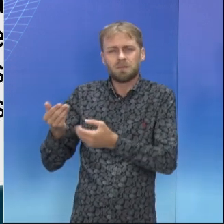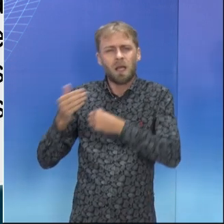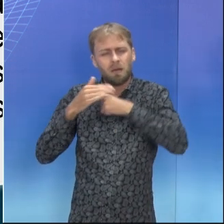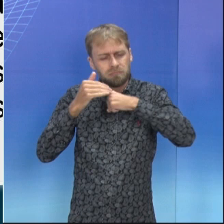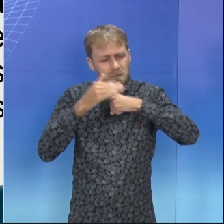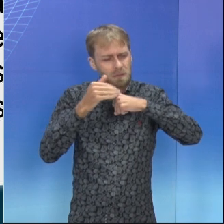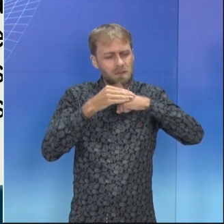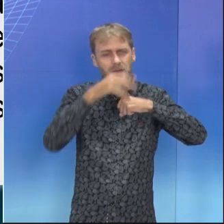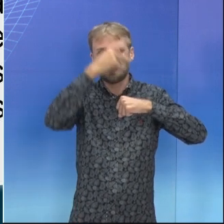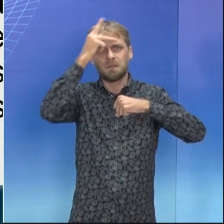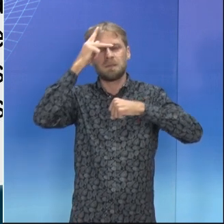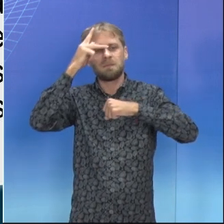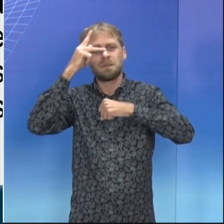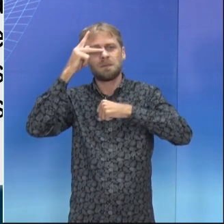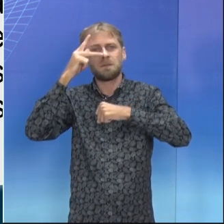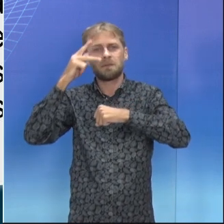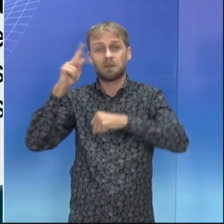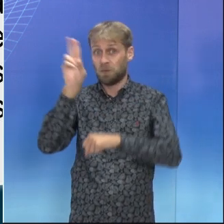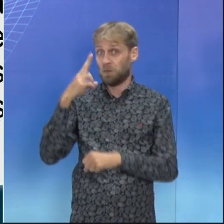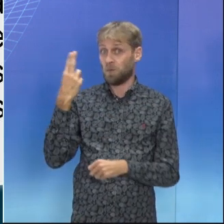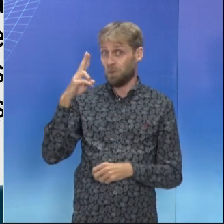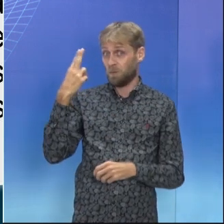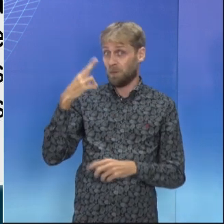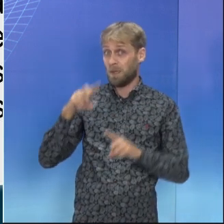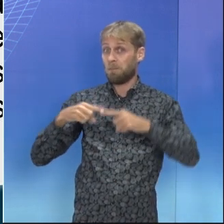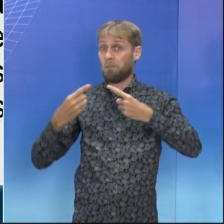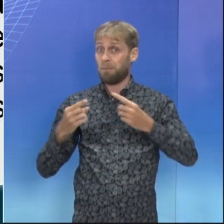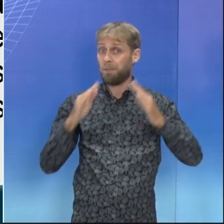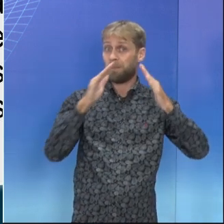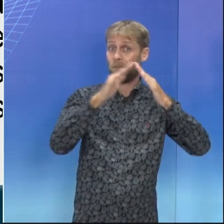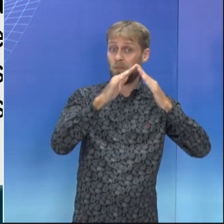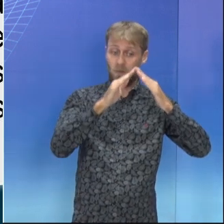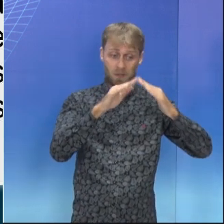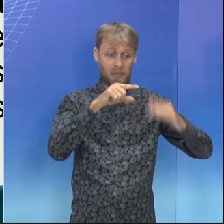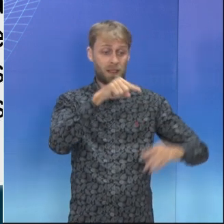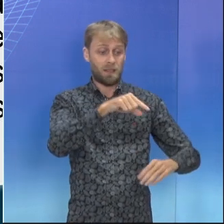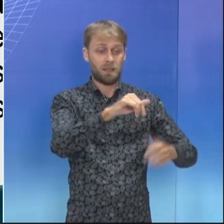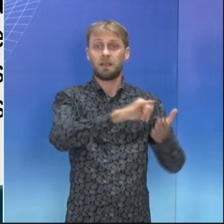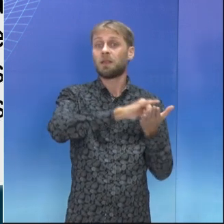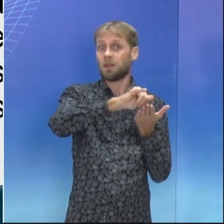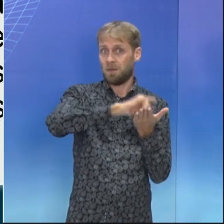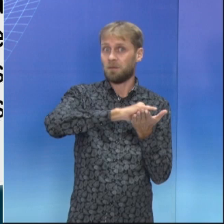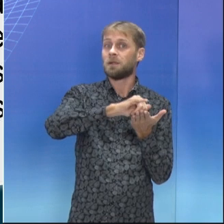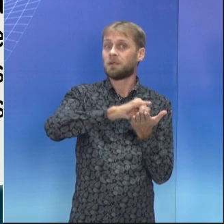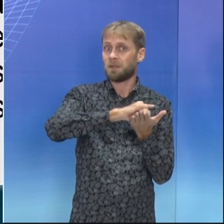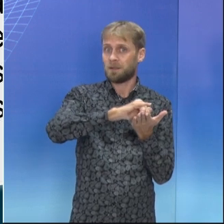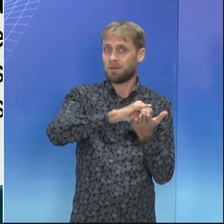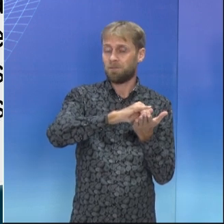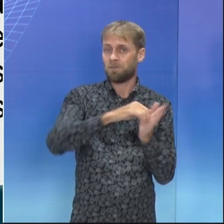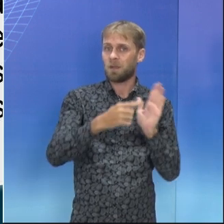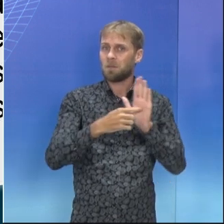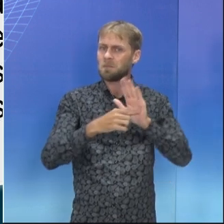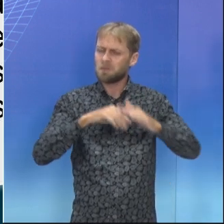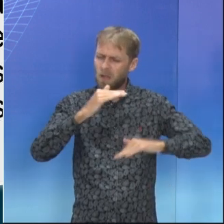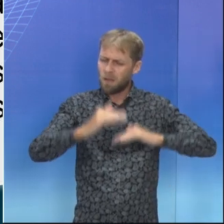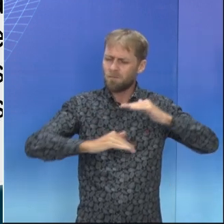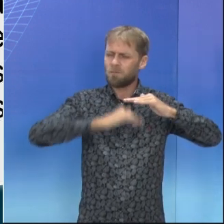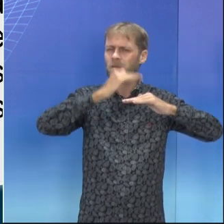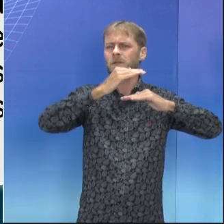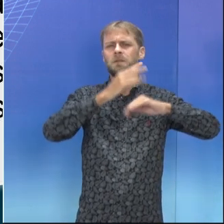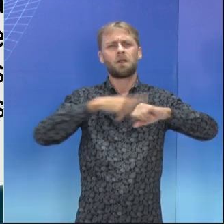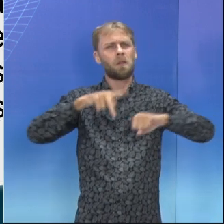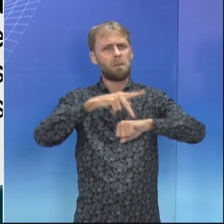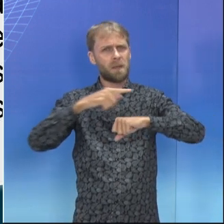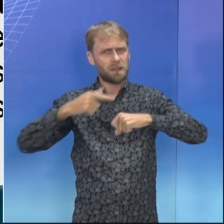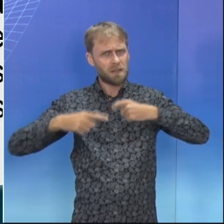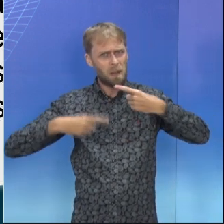el cariño de sus compatriotas residentes en Nueva York y informó sobre la